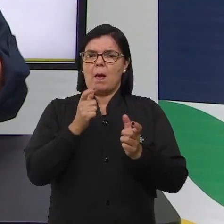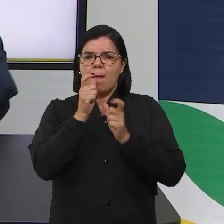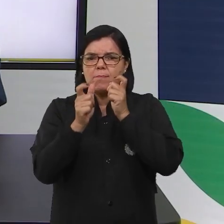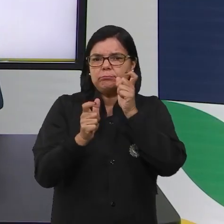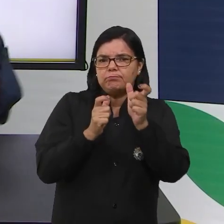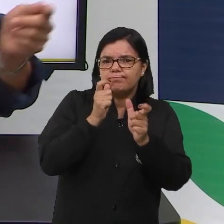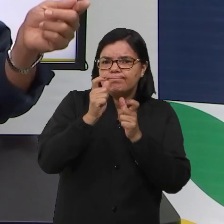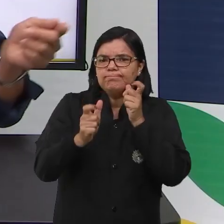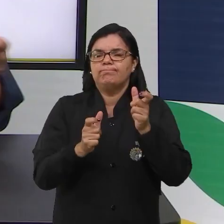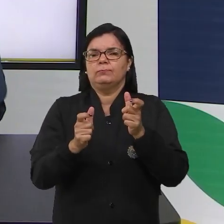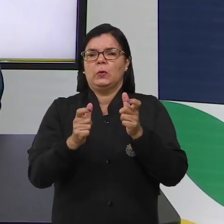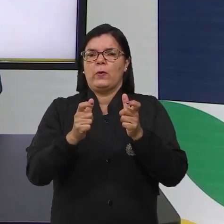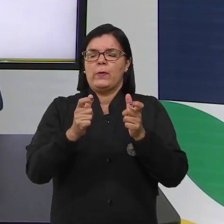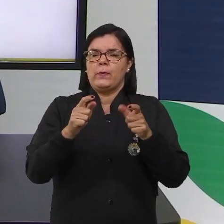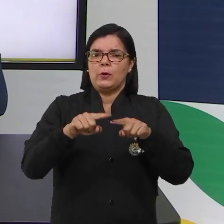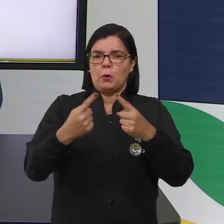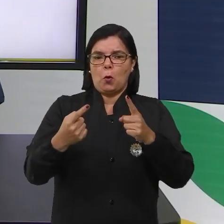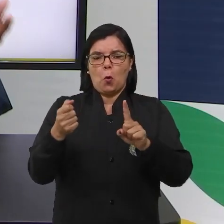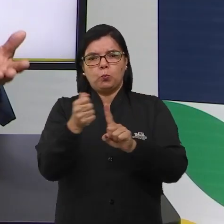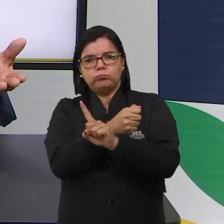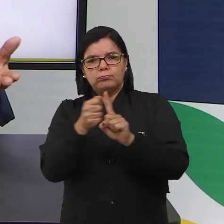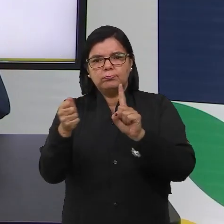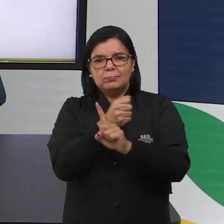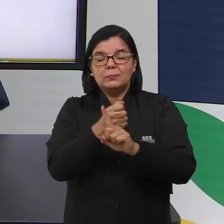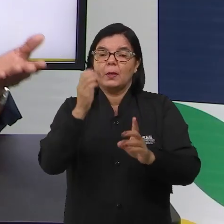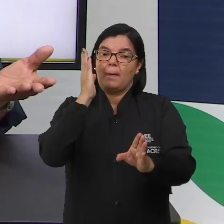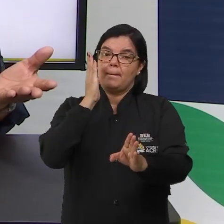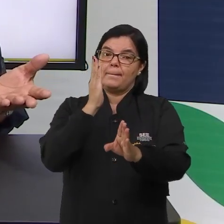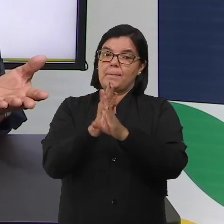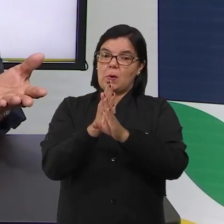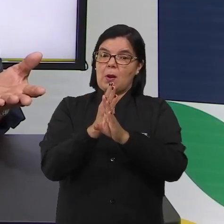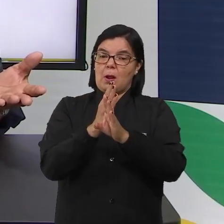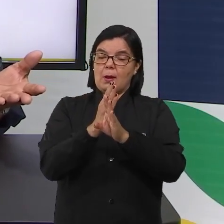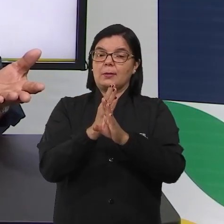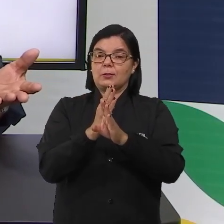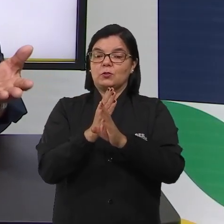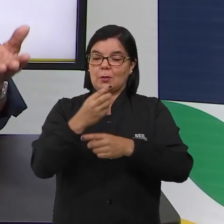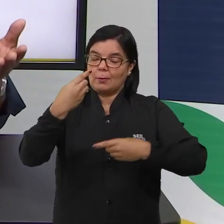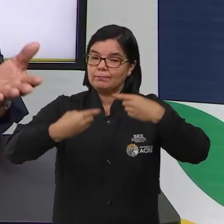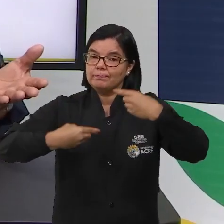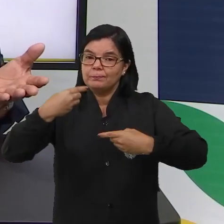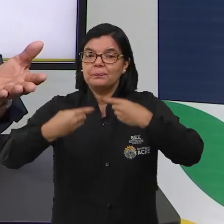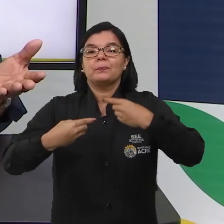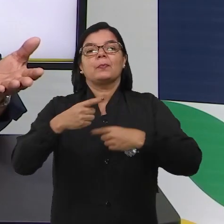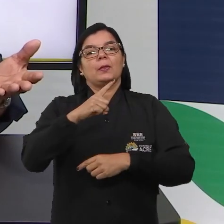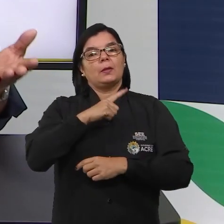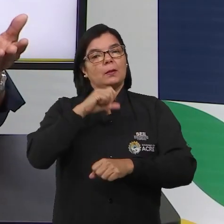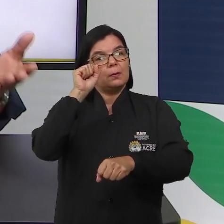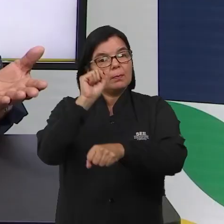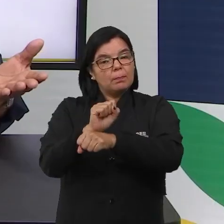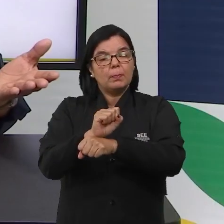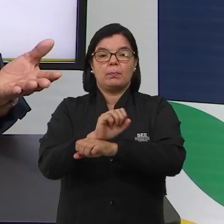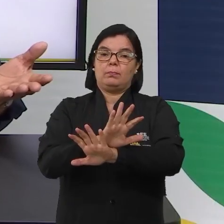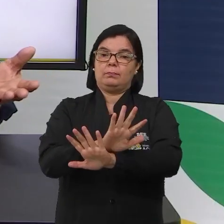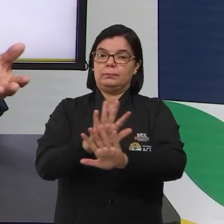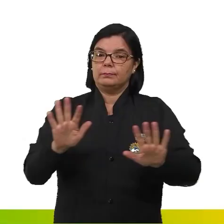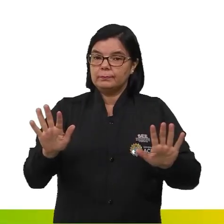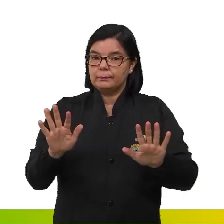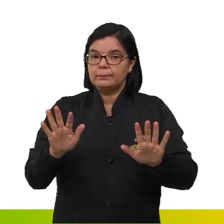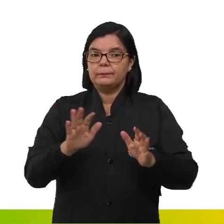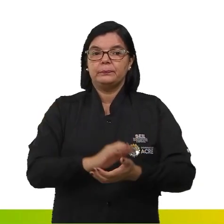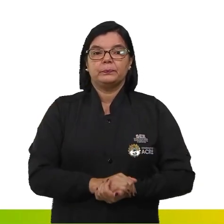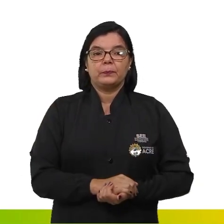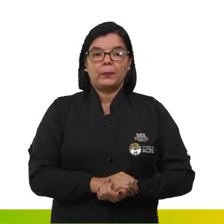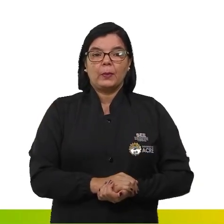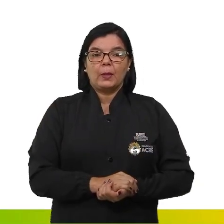verbal, parte para a agressão física por causa da polarização política. A gente tem que parar com isso. Bom,